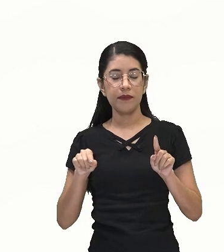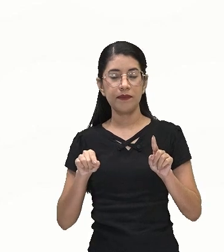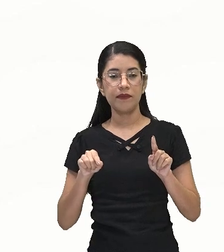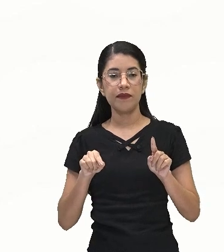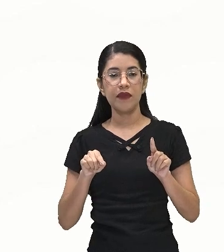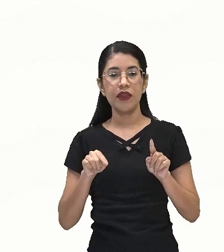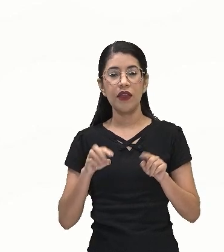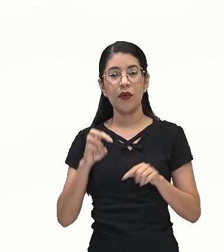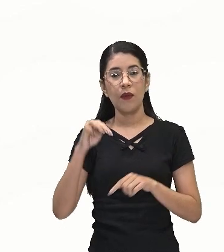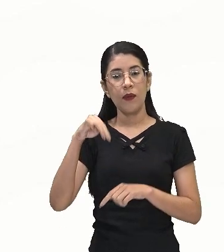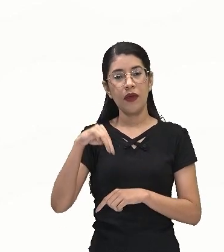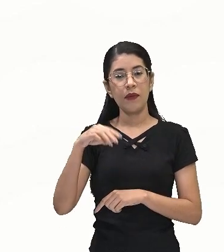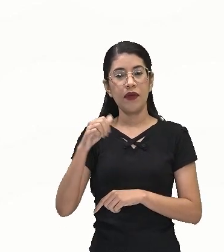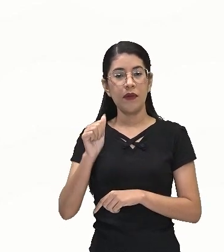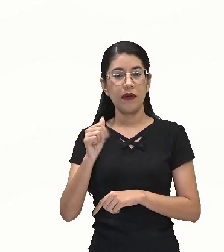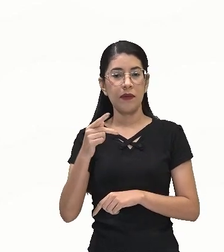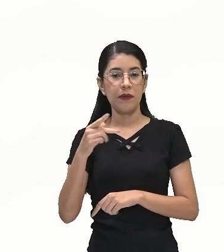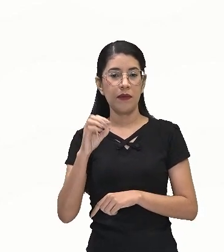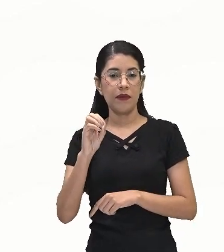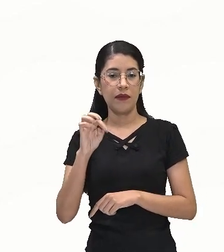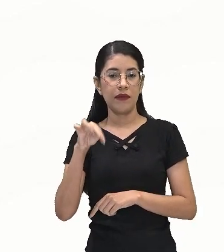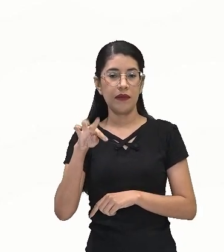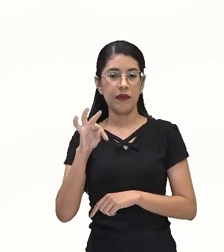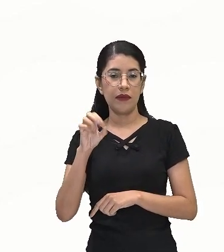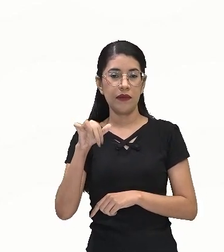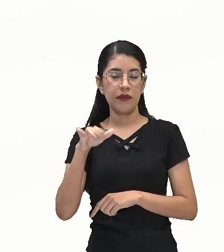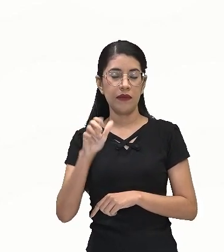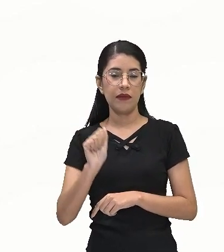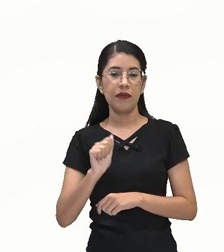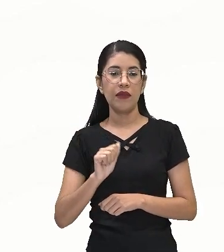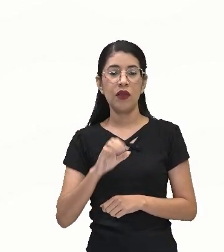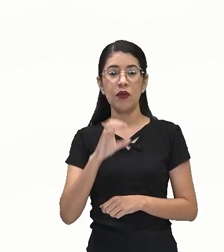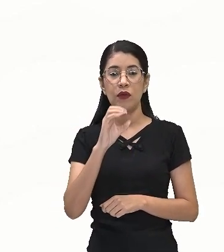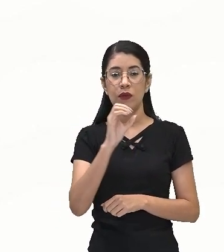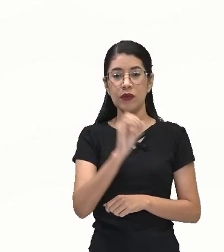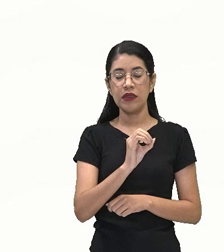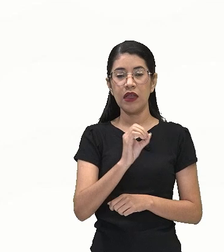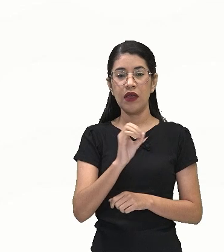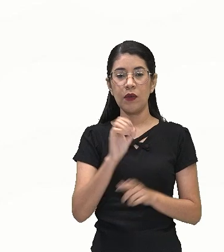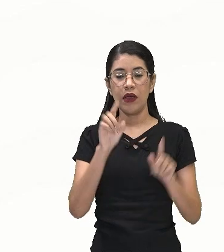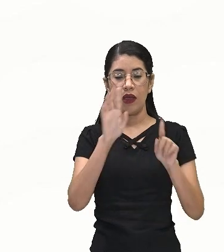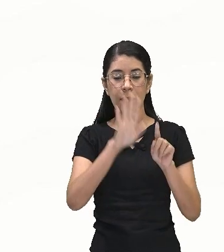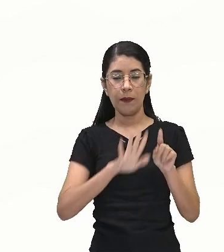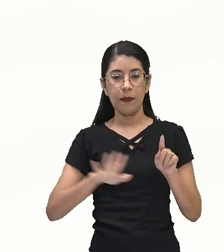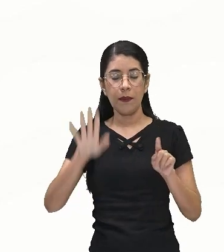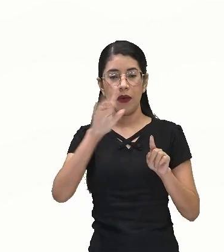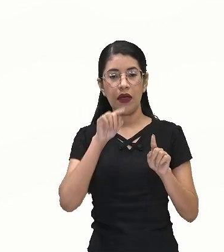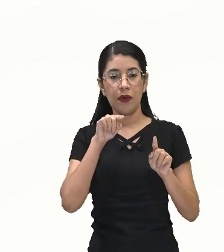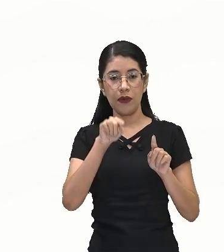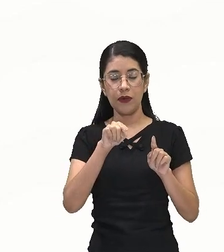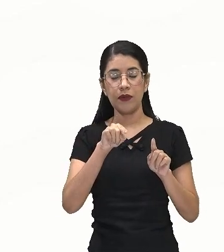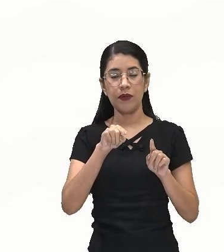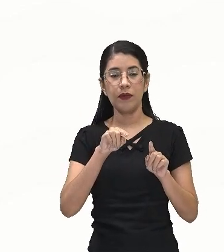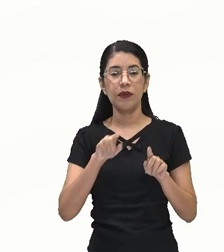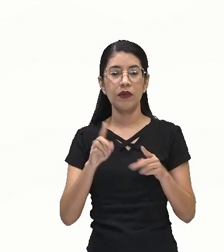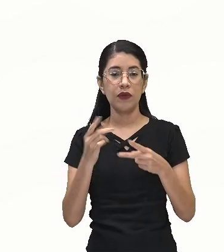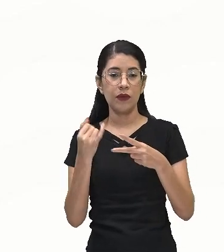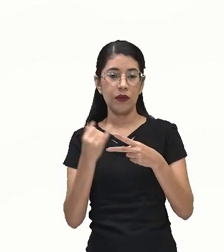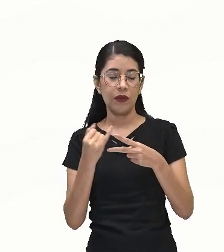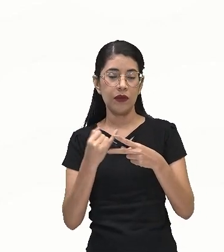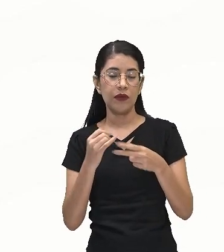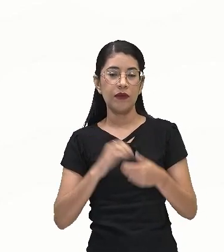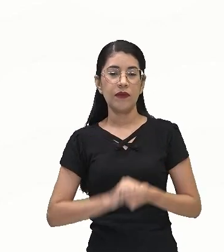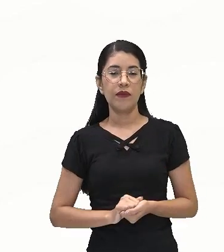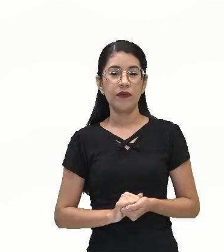o apótema, aqui o O vai representar o centro do meu polígono, e aí meu número de lados vezes a medida do meu